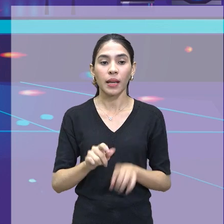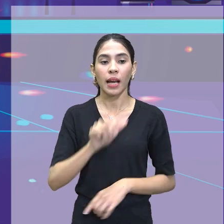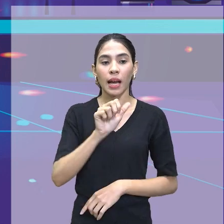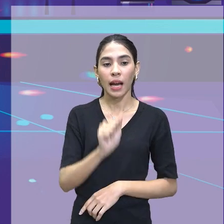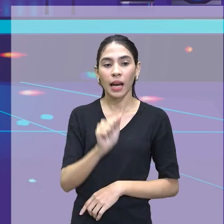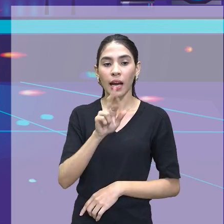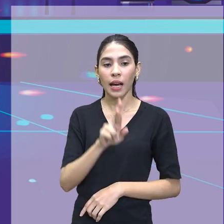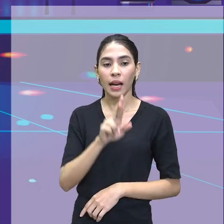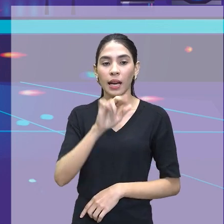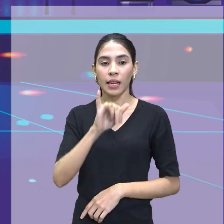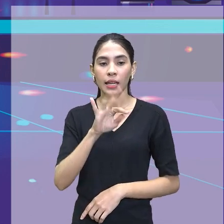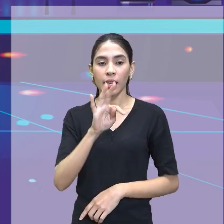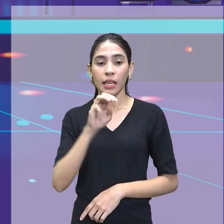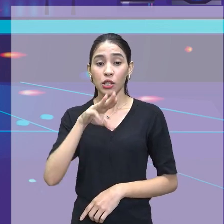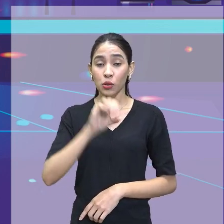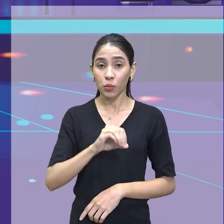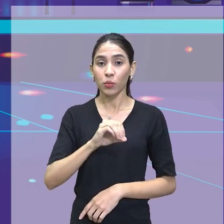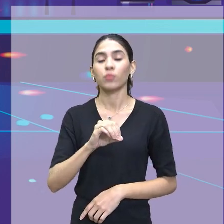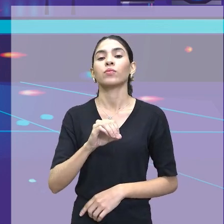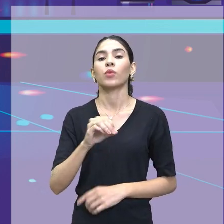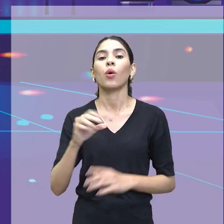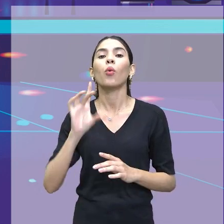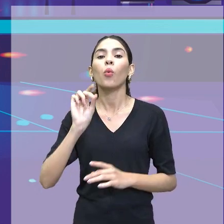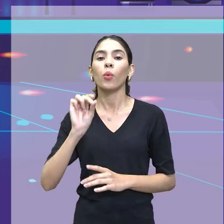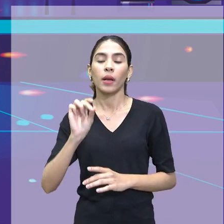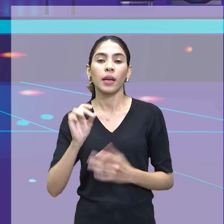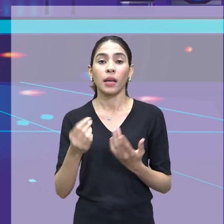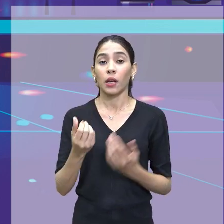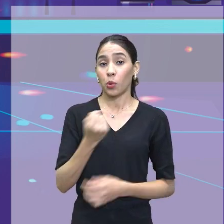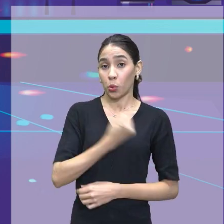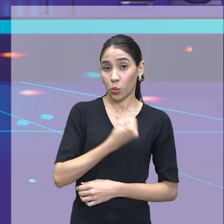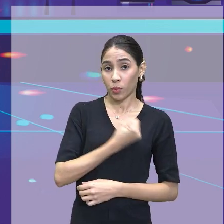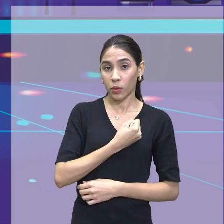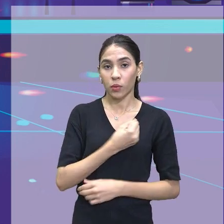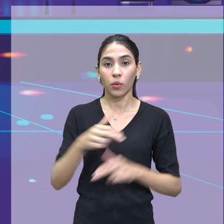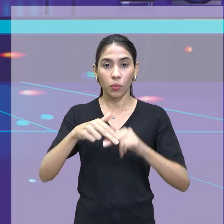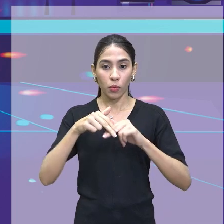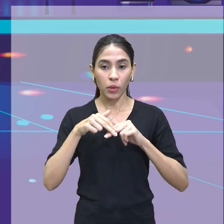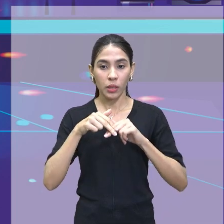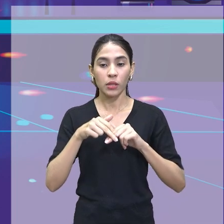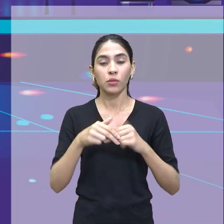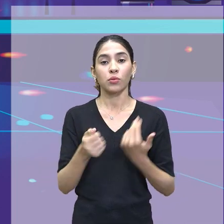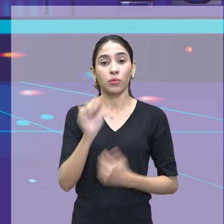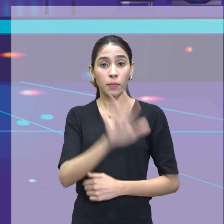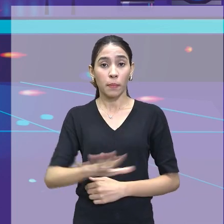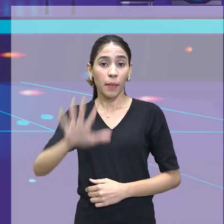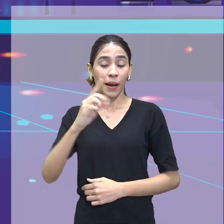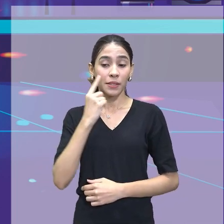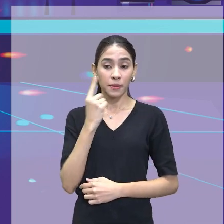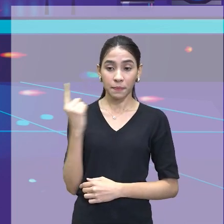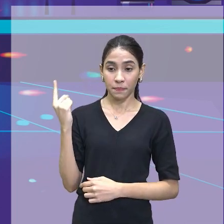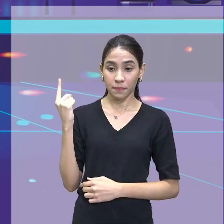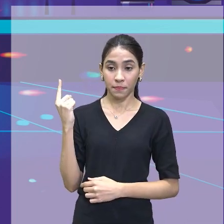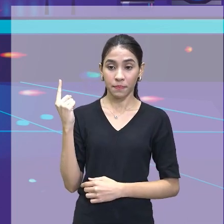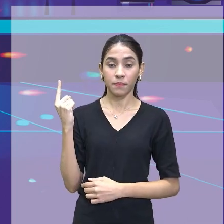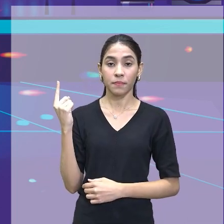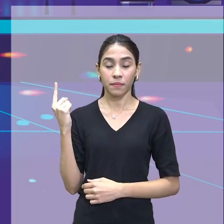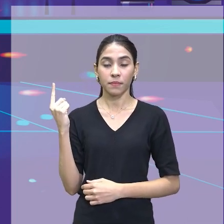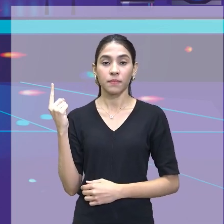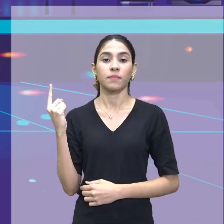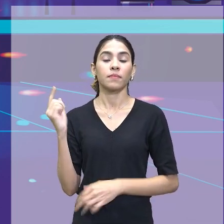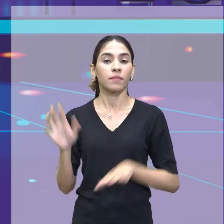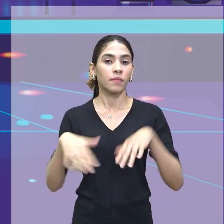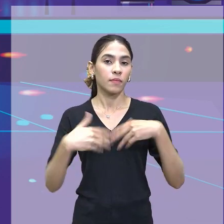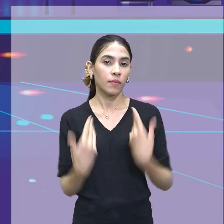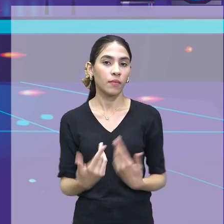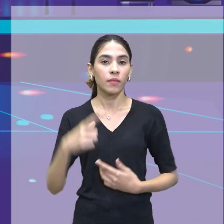que nós temos então aqui, ó, no nosso telão, logos igual a razão e aritmo, número. Então,